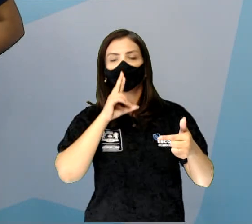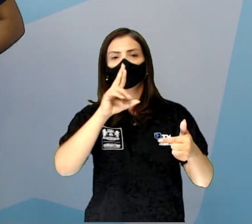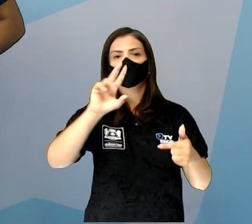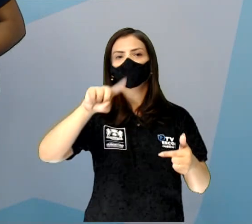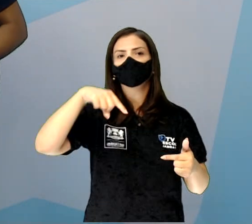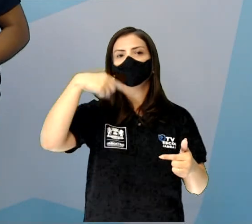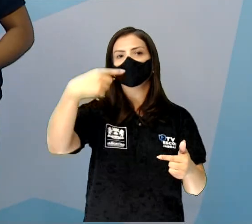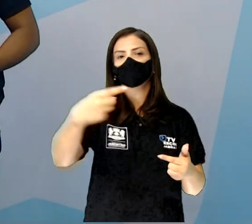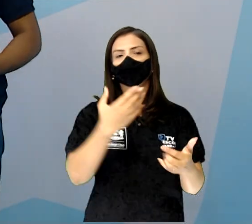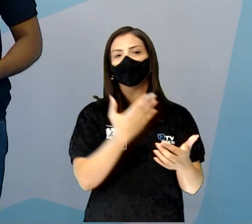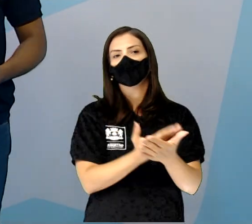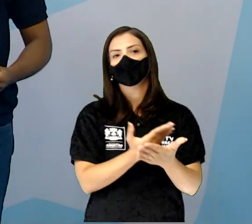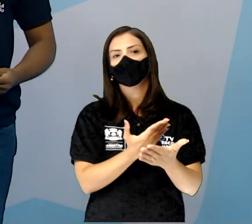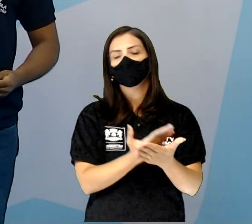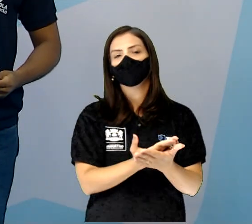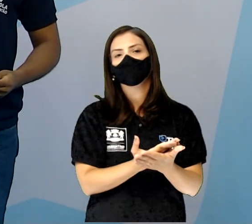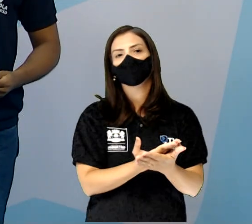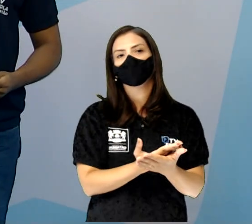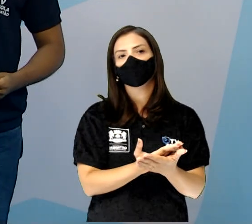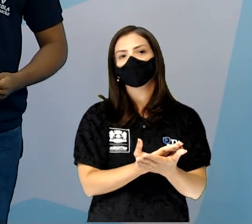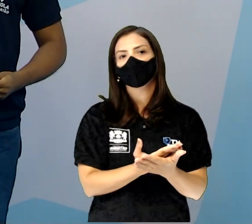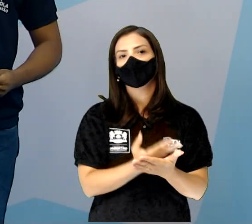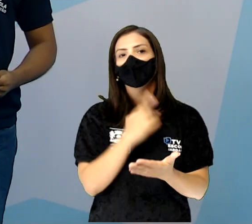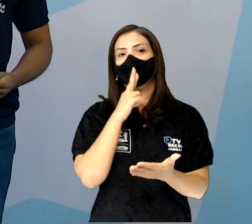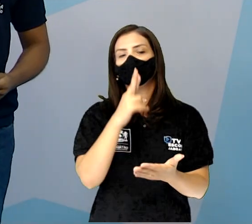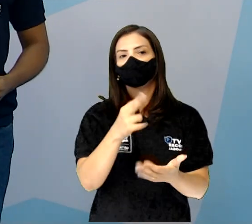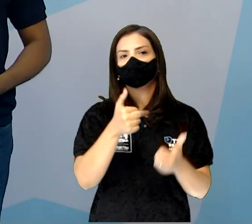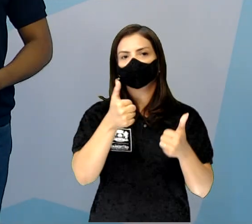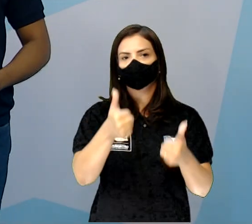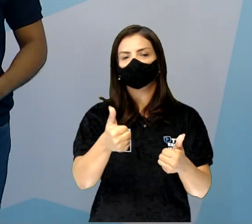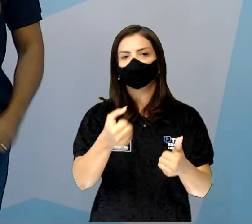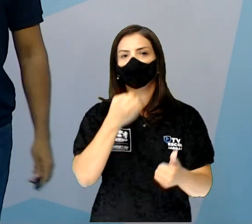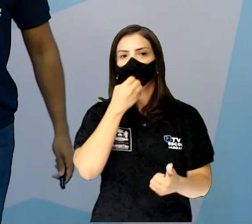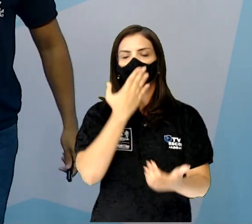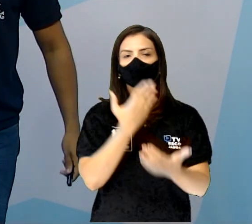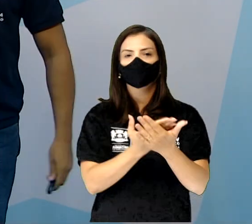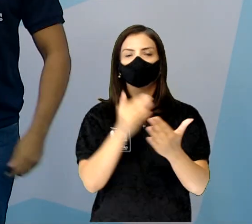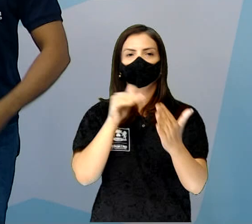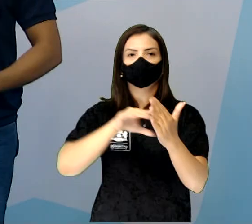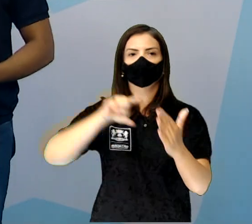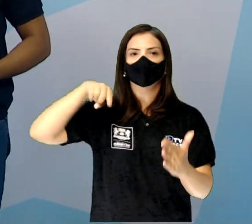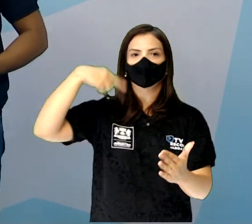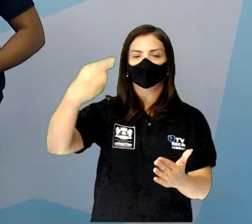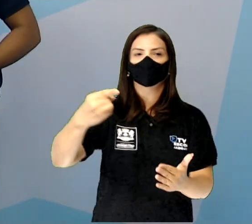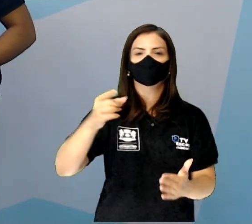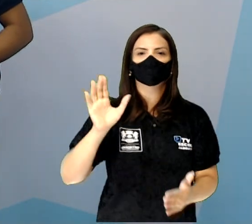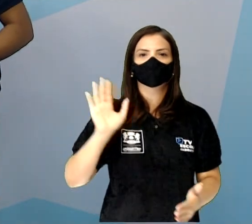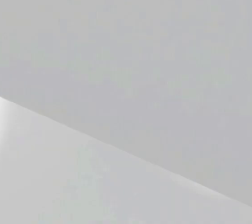vê e vocês dizem quanto foi que deu. Valeu, gente. Bons estudos e até a próxima.